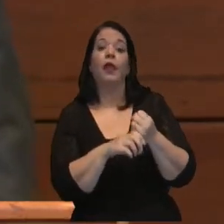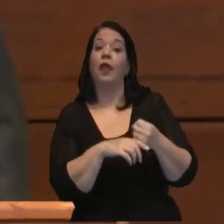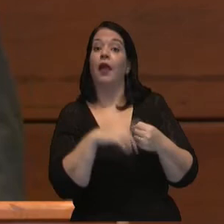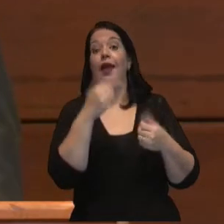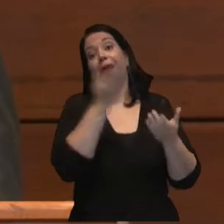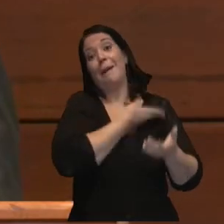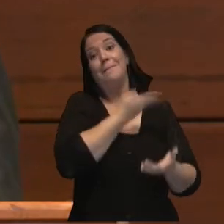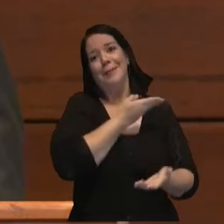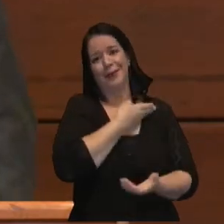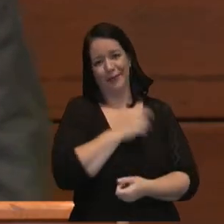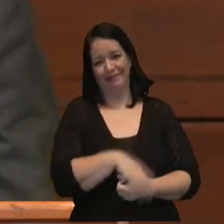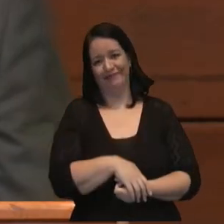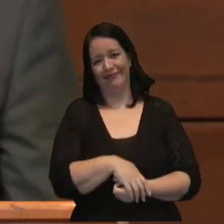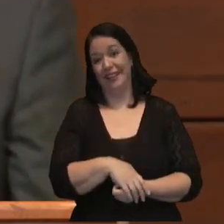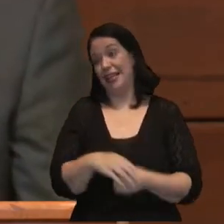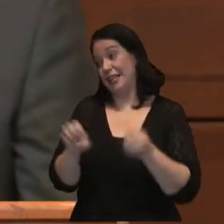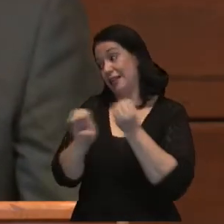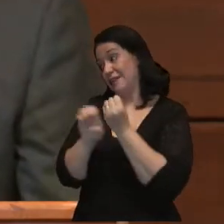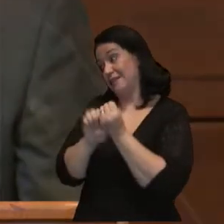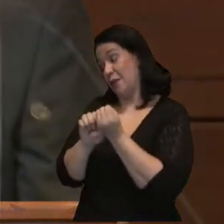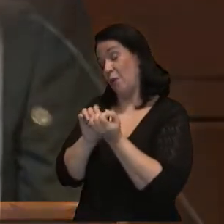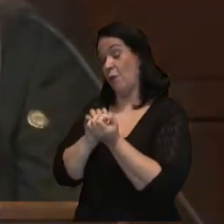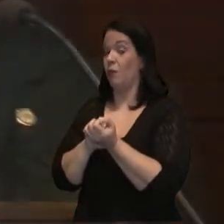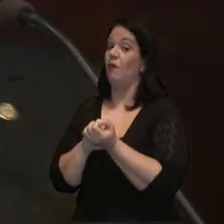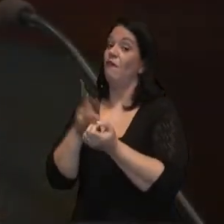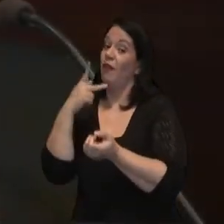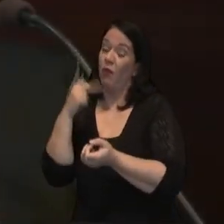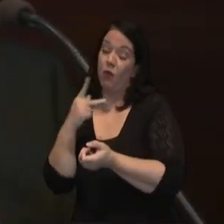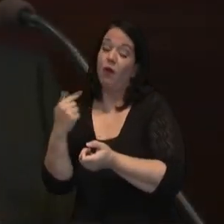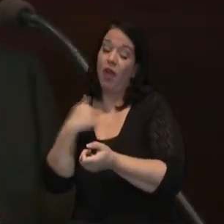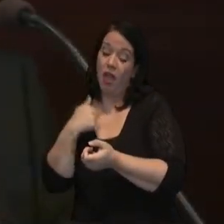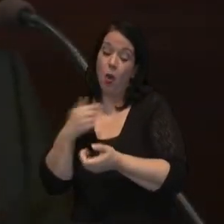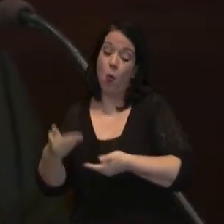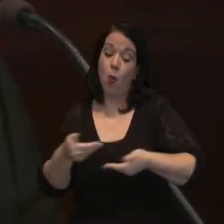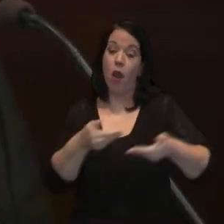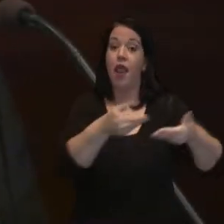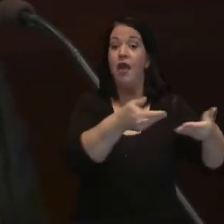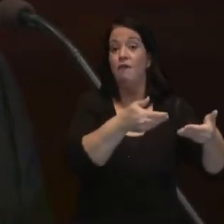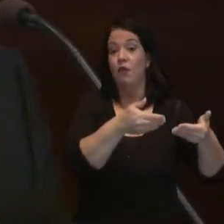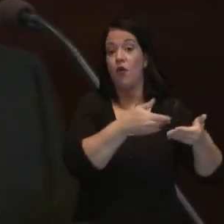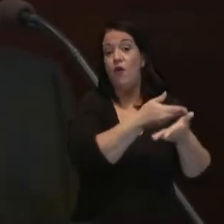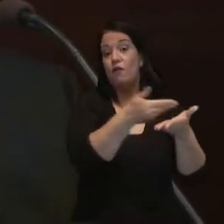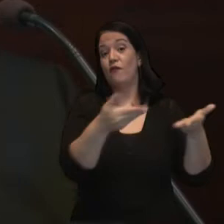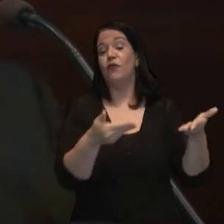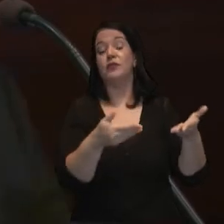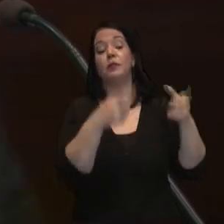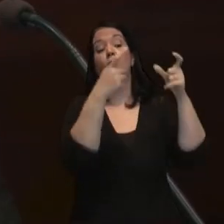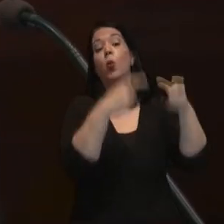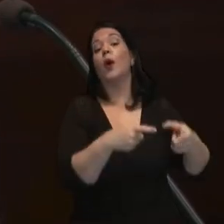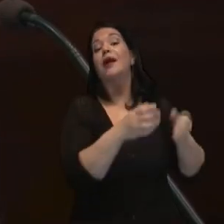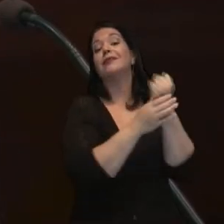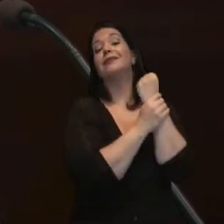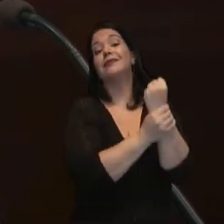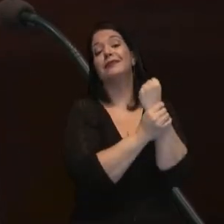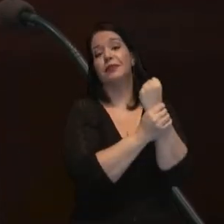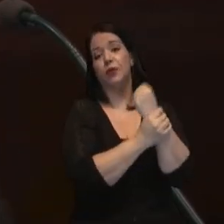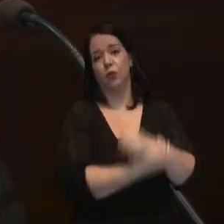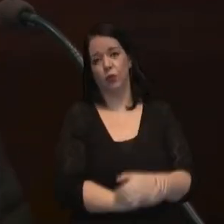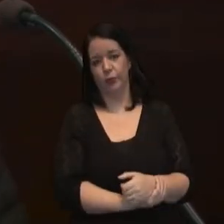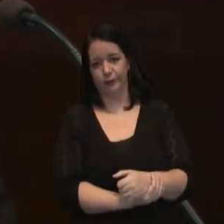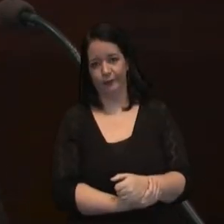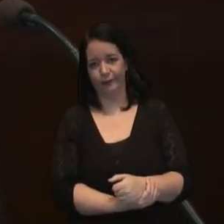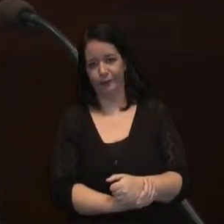interessante que me chama a atenção nesse texto é que esses homens, mesmo com a visão